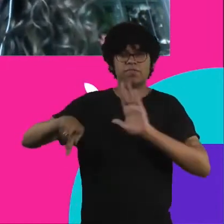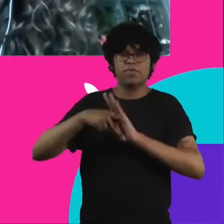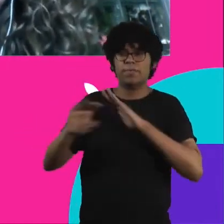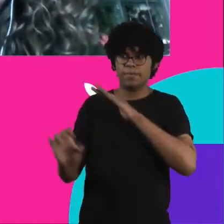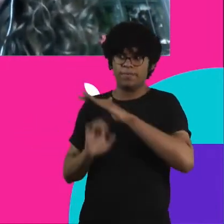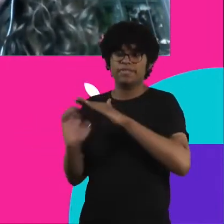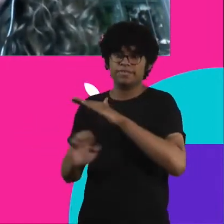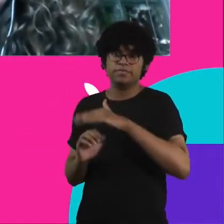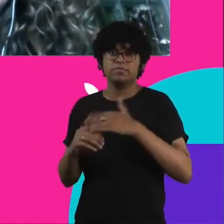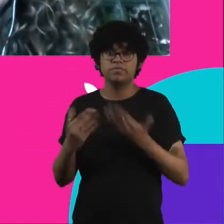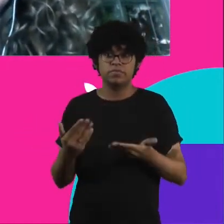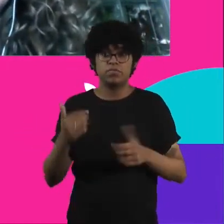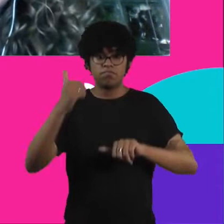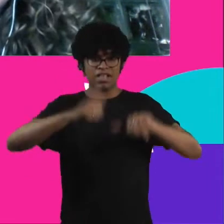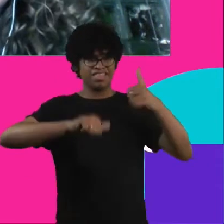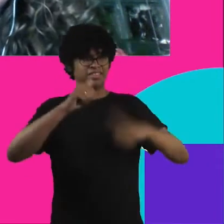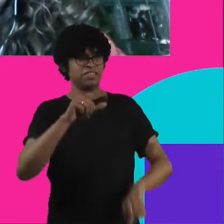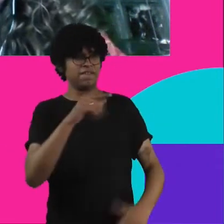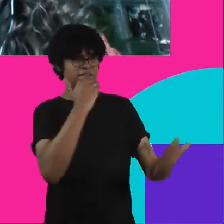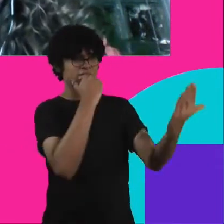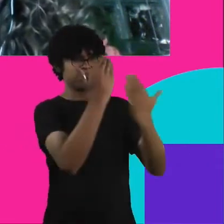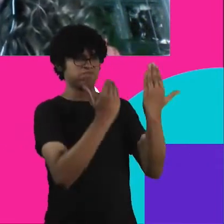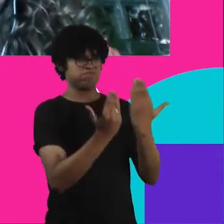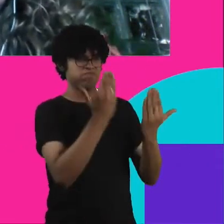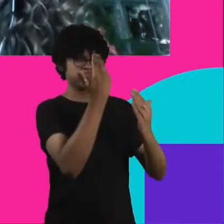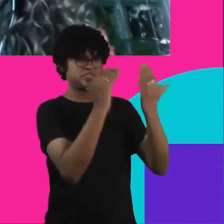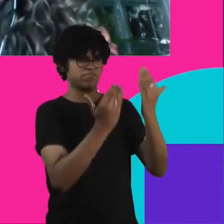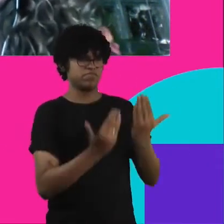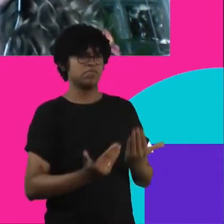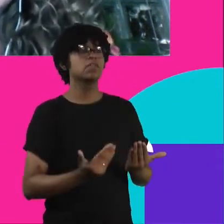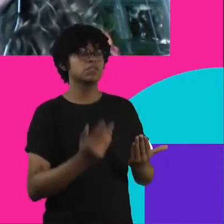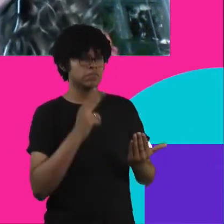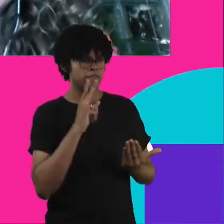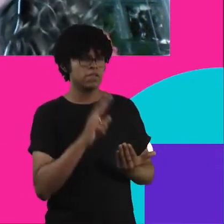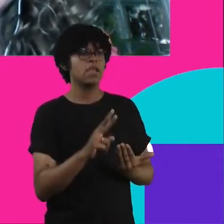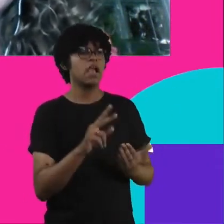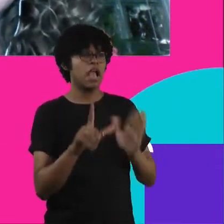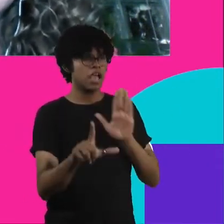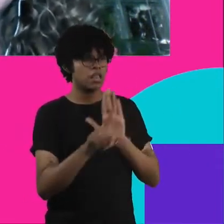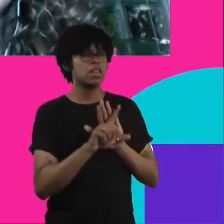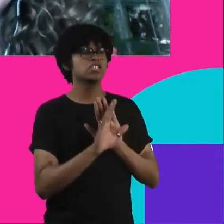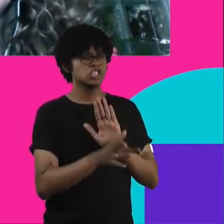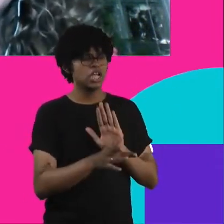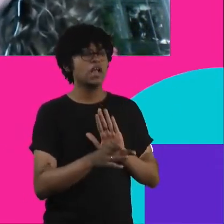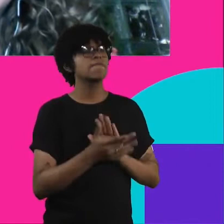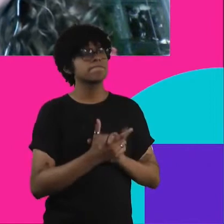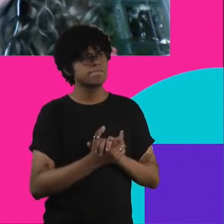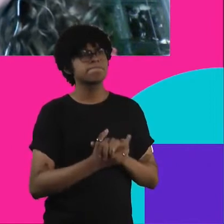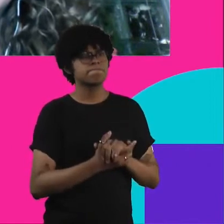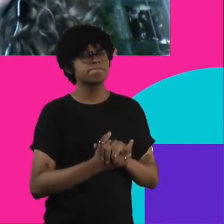tá? E ao medir isso, a gente percebe, e tinha lá a questão da LGPD, quantas já estavam preparadas, se adequando e tal. E a gente,